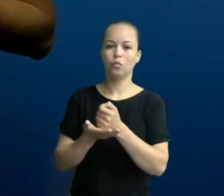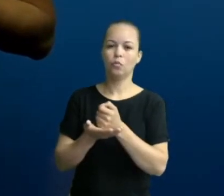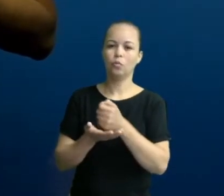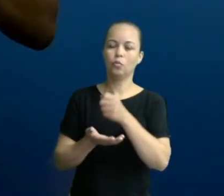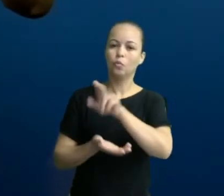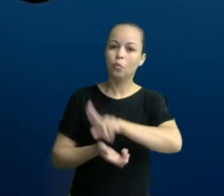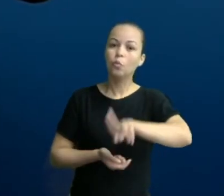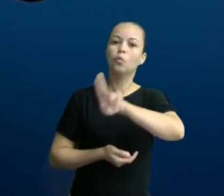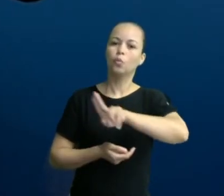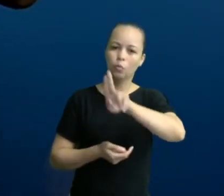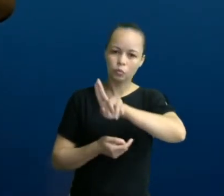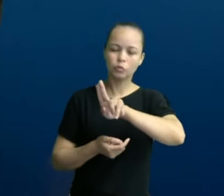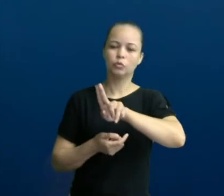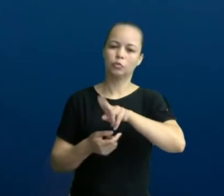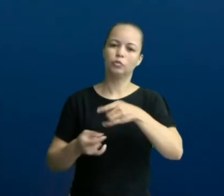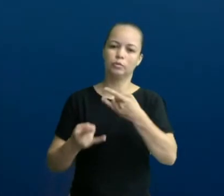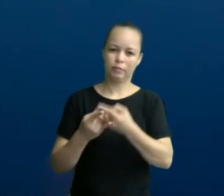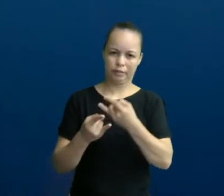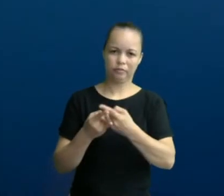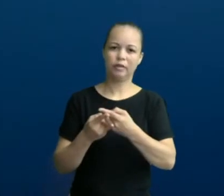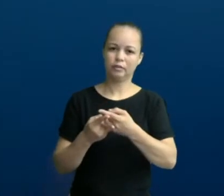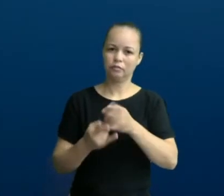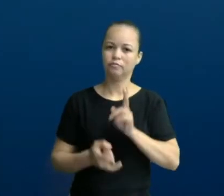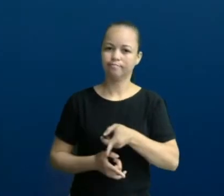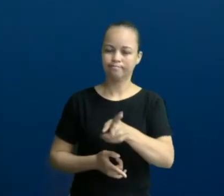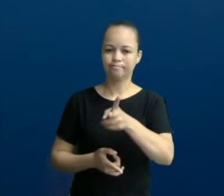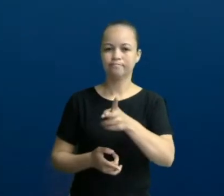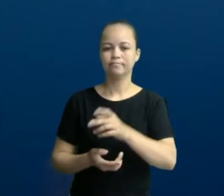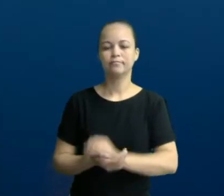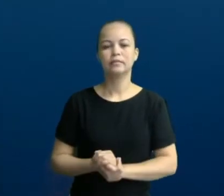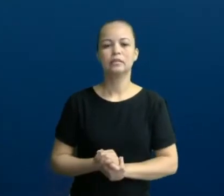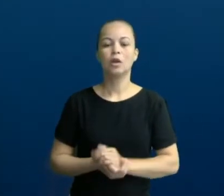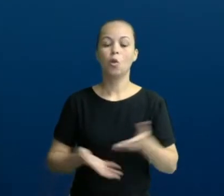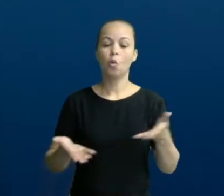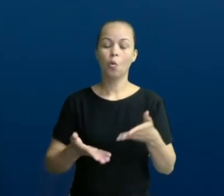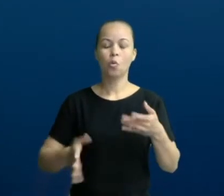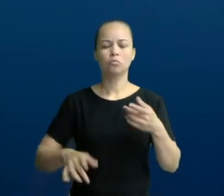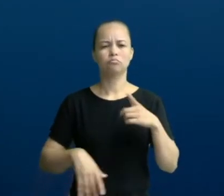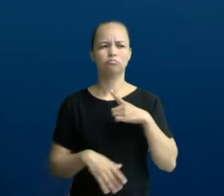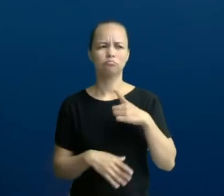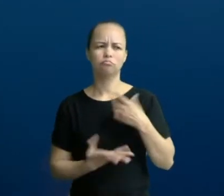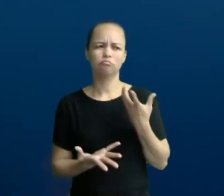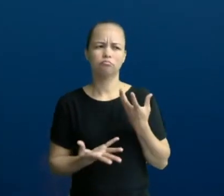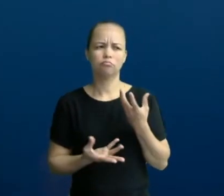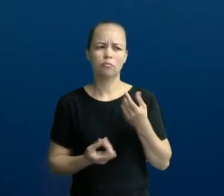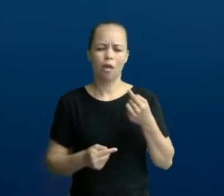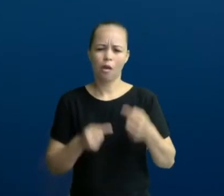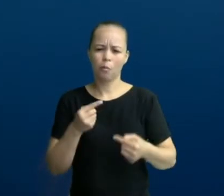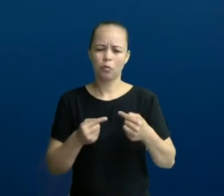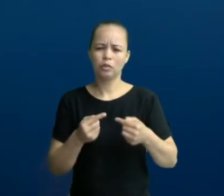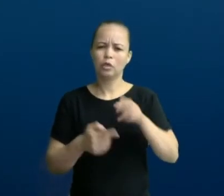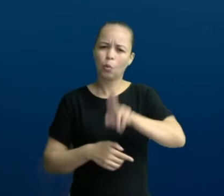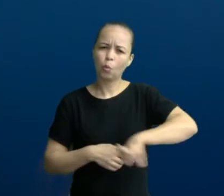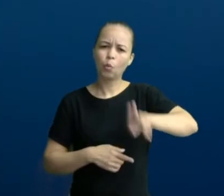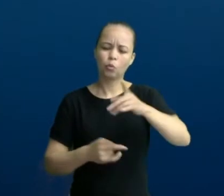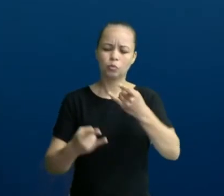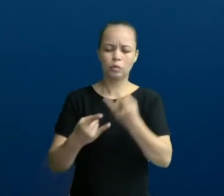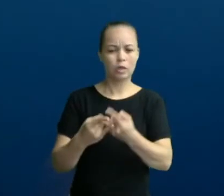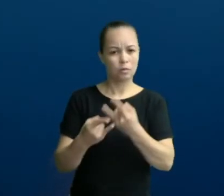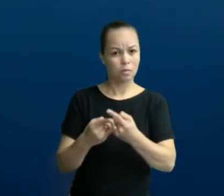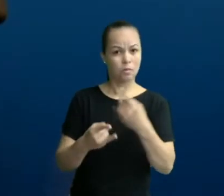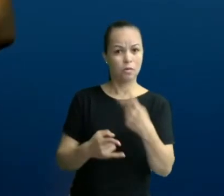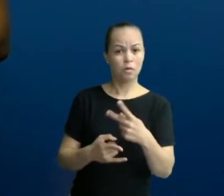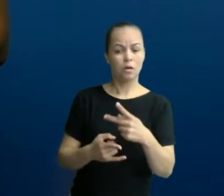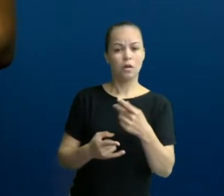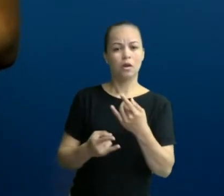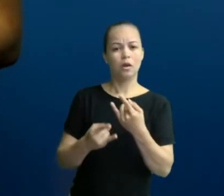preservativo, tá bom? E lembre-se, gente, hoje existe uma política de uso de preservativo que você